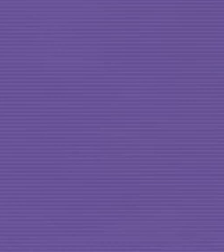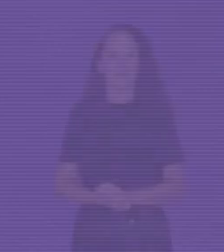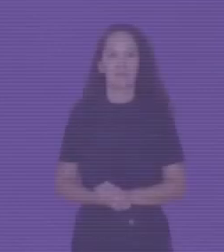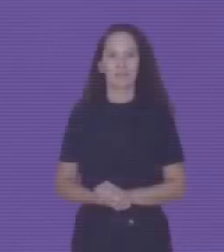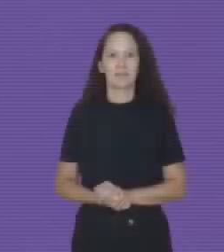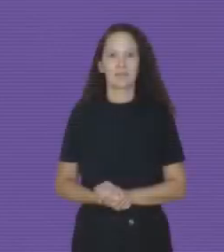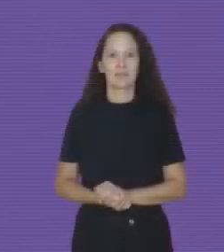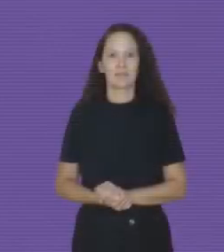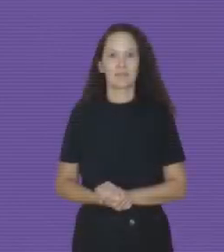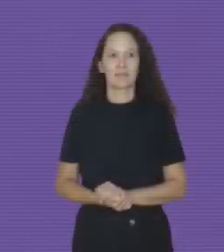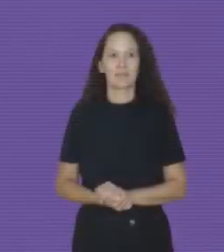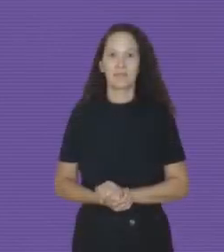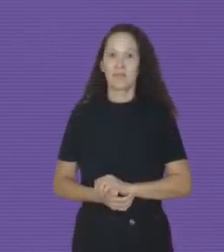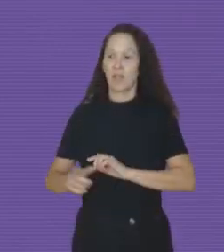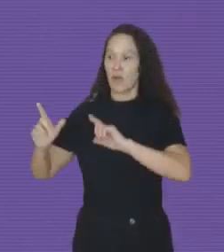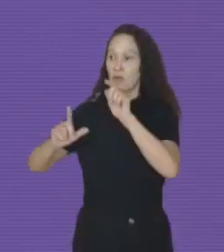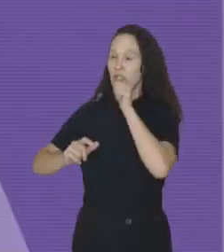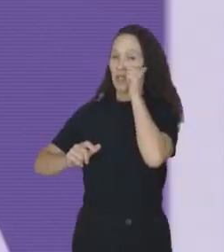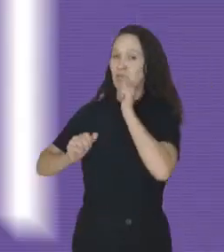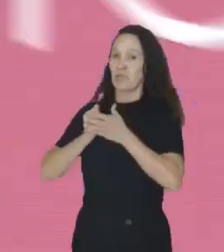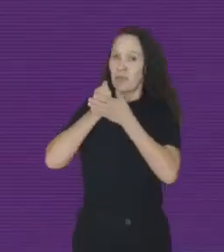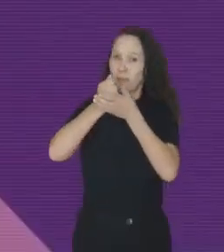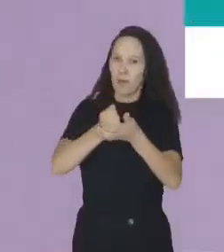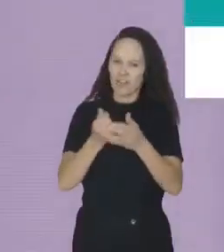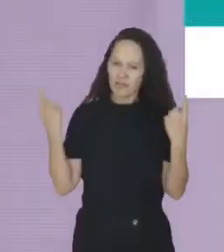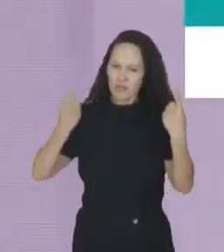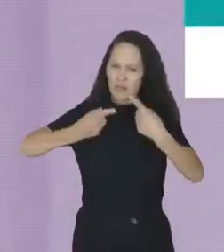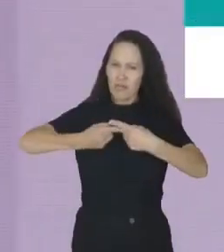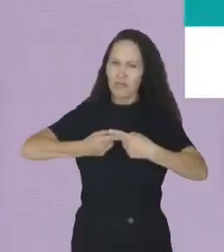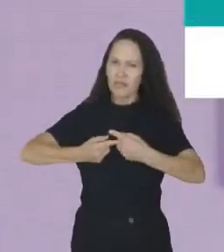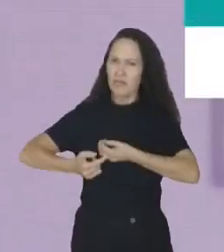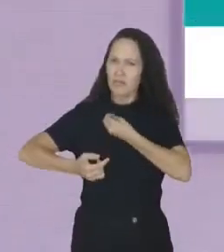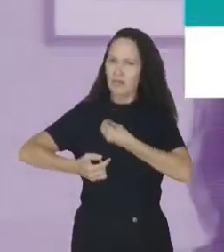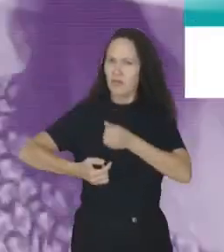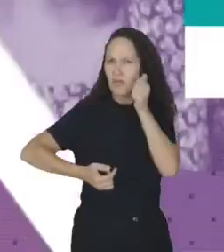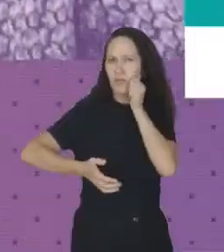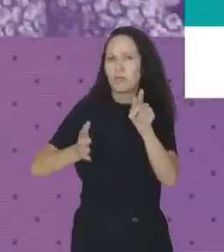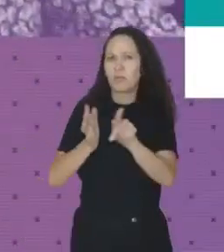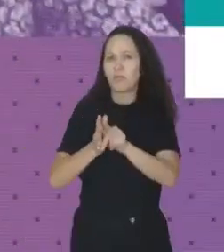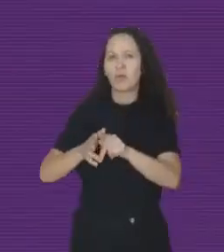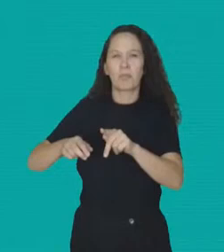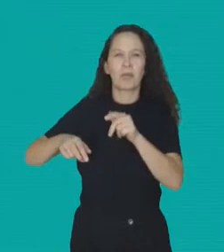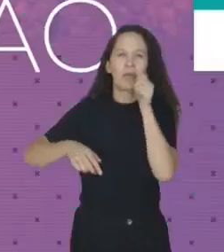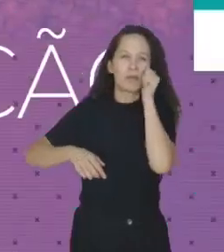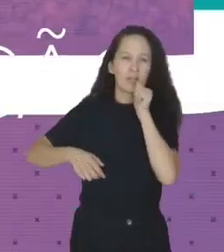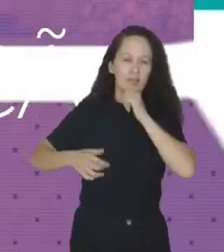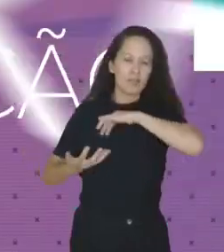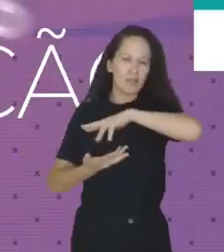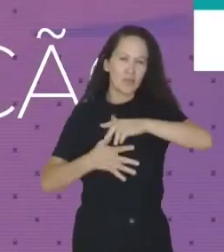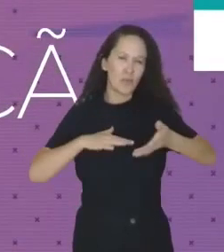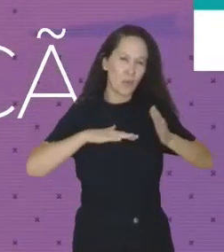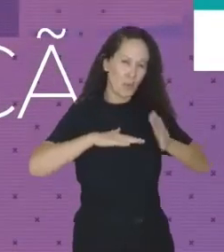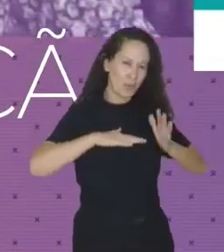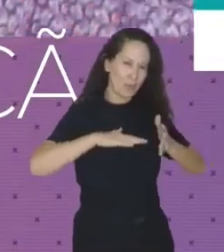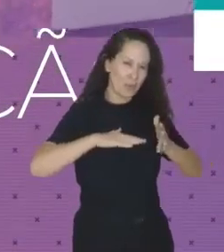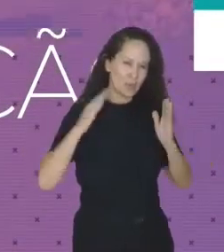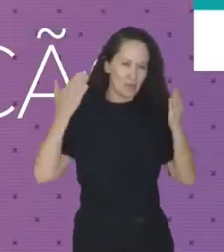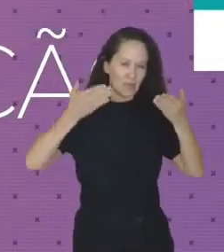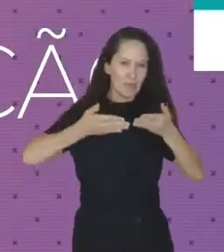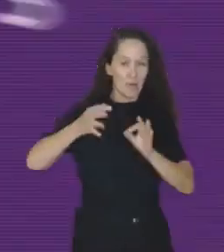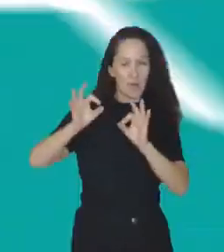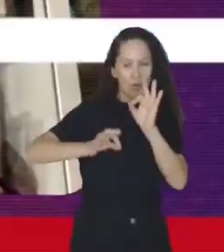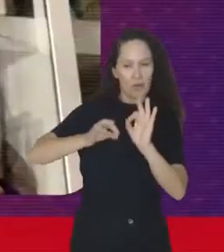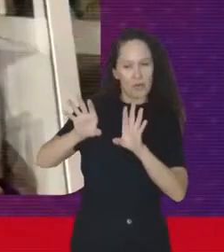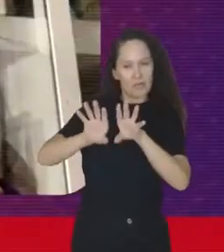O TV Elas por Elas Formação coloca em pauta os desafios enfrentados pelo gênero feminino no mundo contemporâneo, com foco na preparação e formação